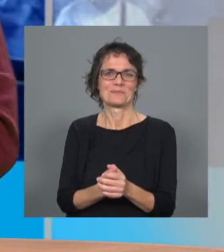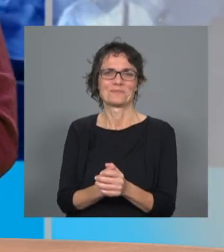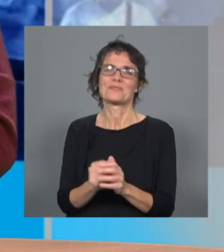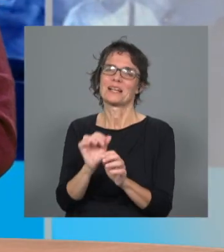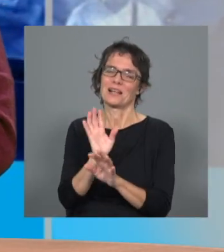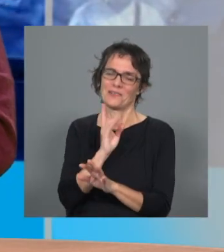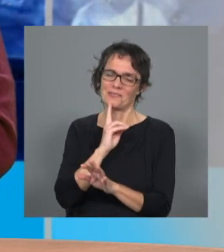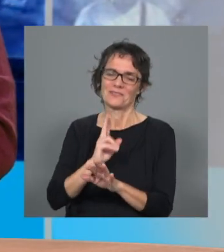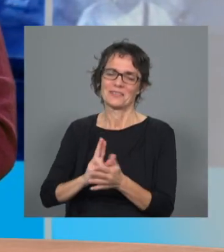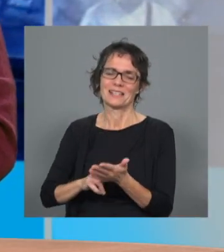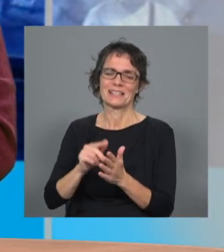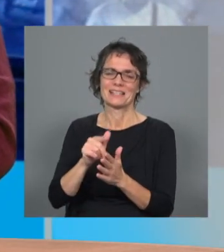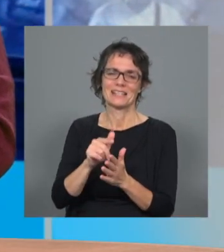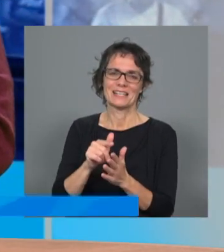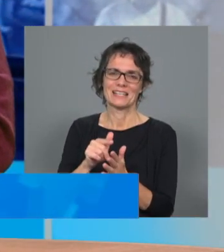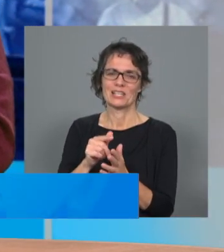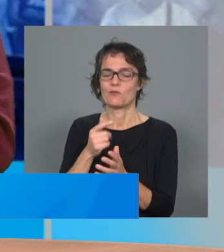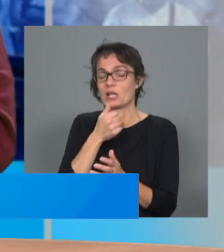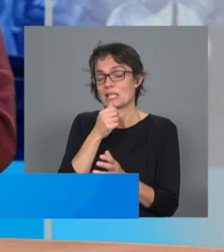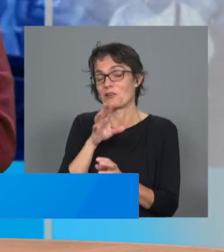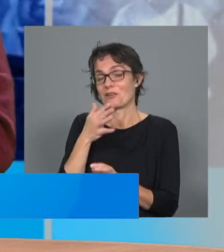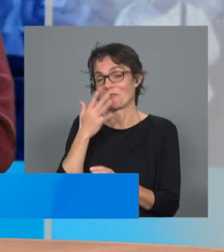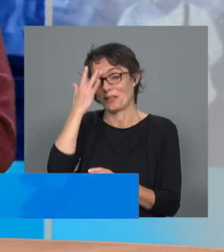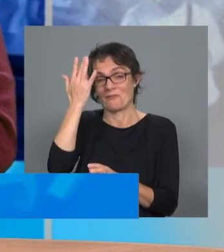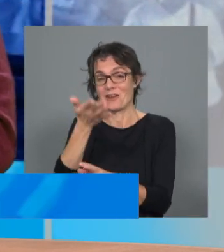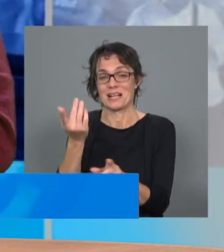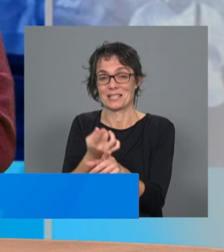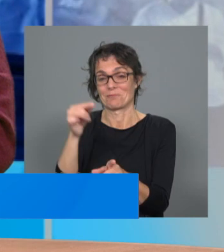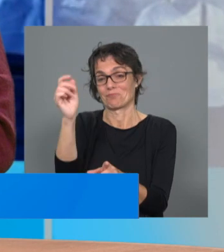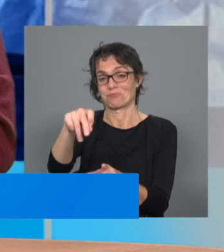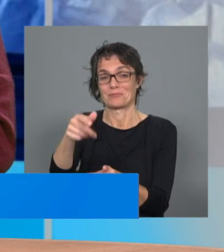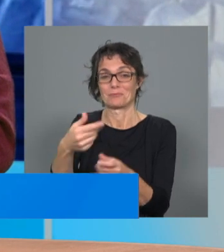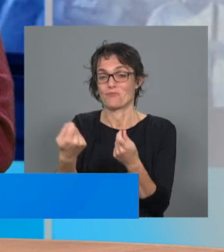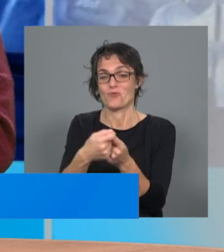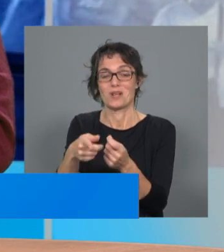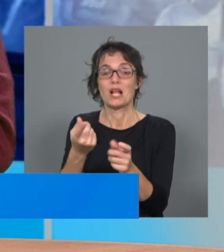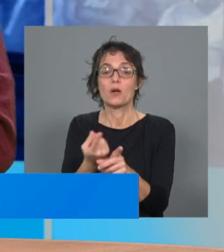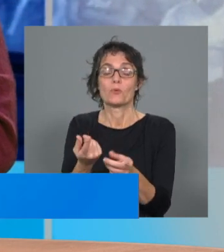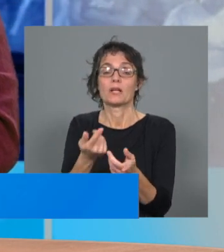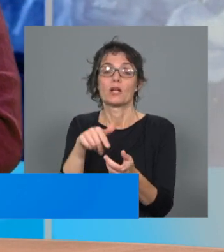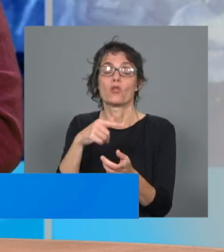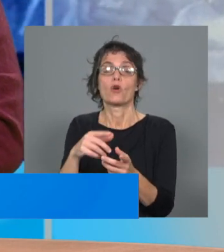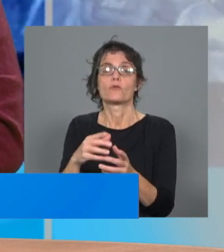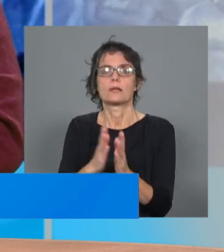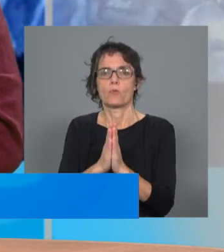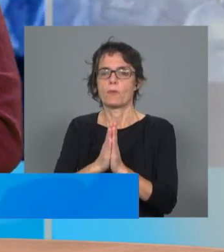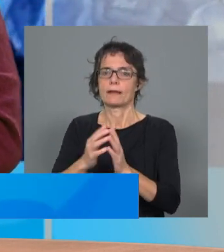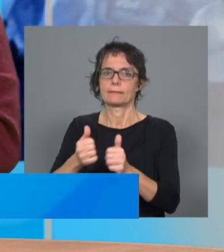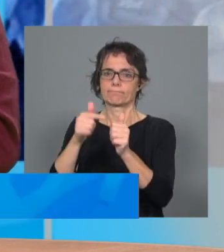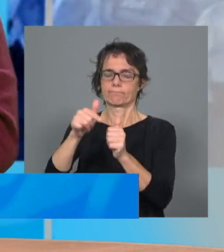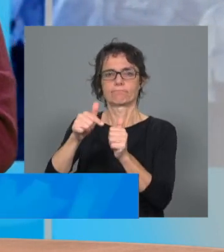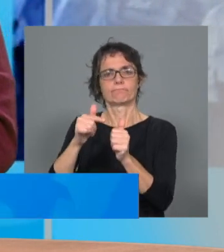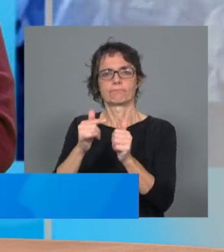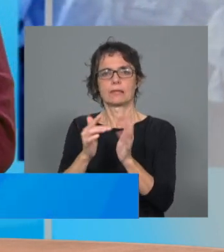das decisões mais fáceis de tomar. Não faria sentido a Diocese de Setúbal ter um santuário precisamente dedicado a Cristo